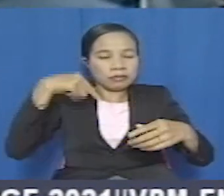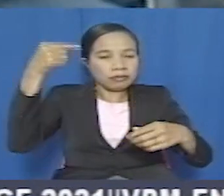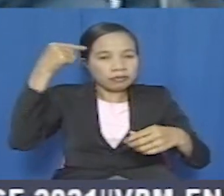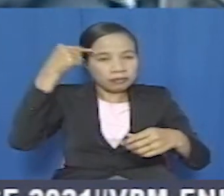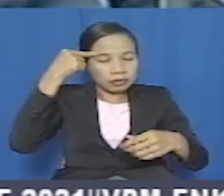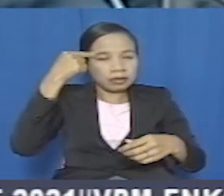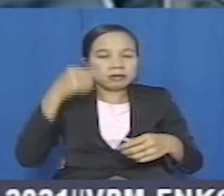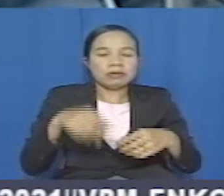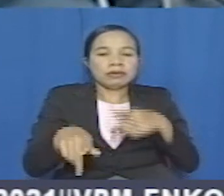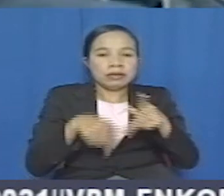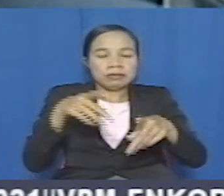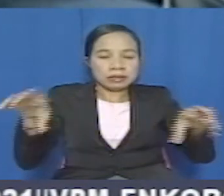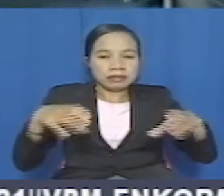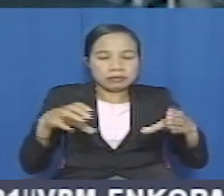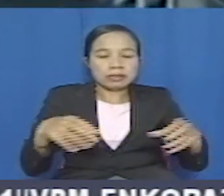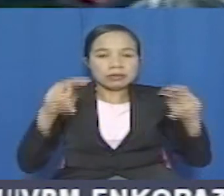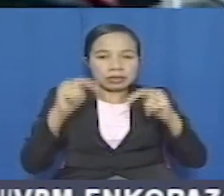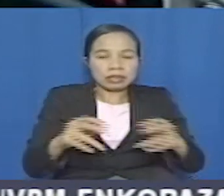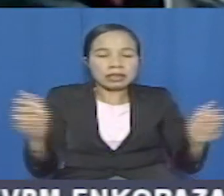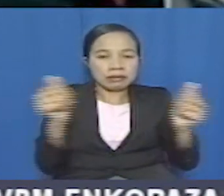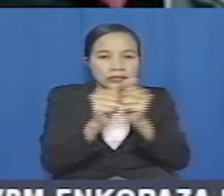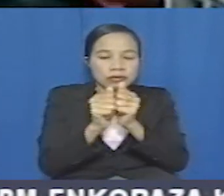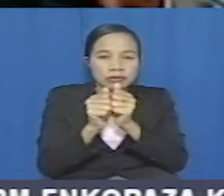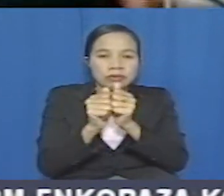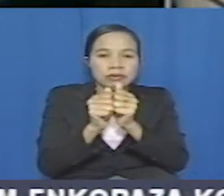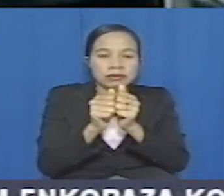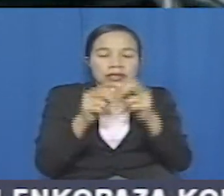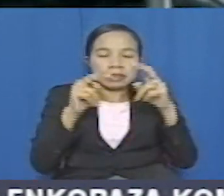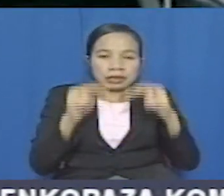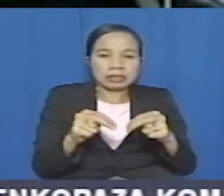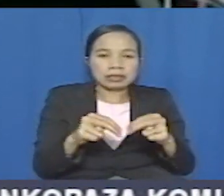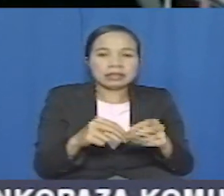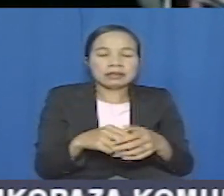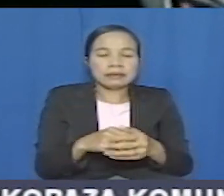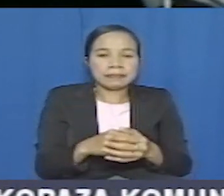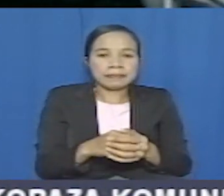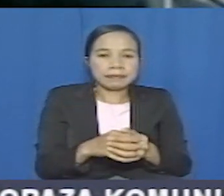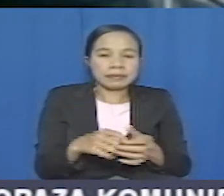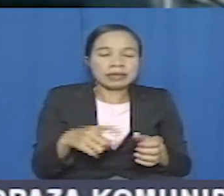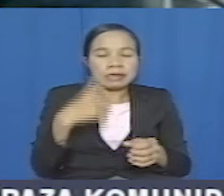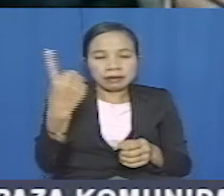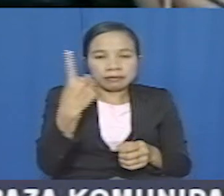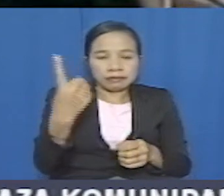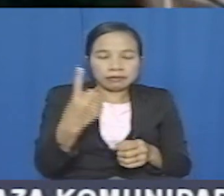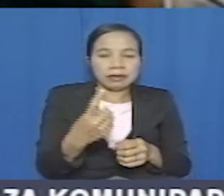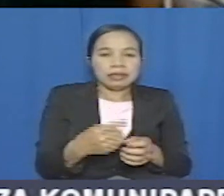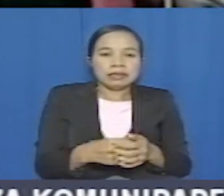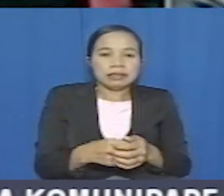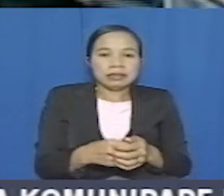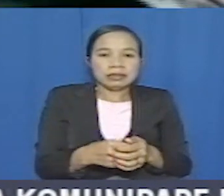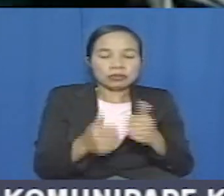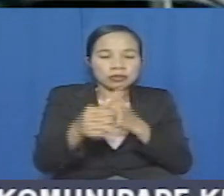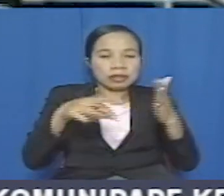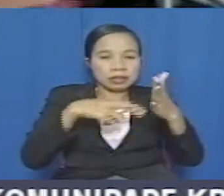governamentais, serviço tem que a mútuo, tem que integrado. Na FATIN mantém